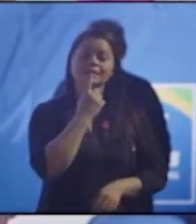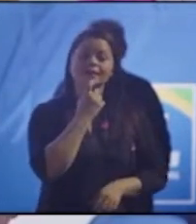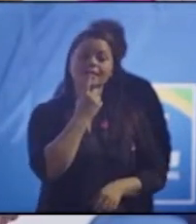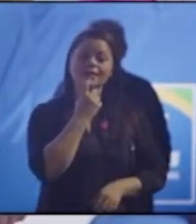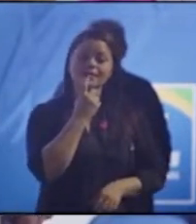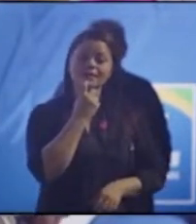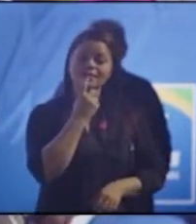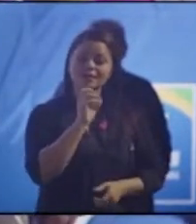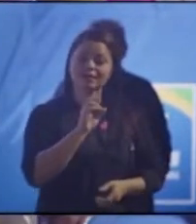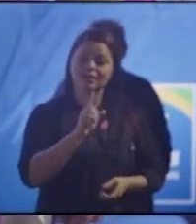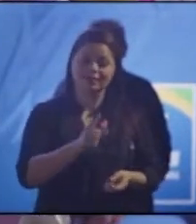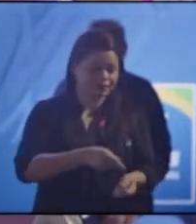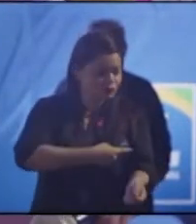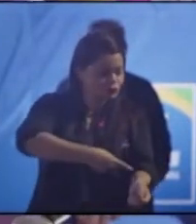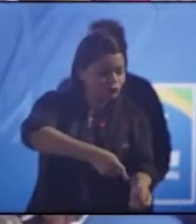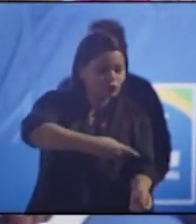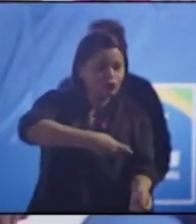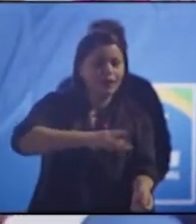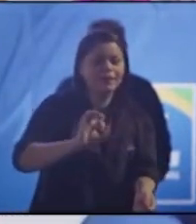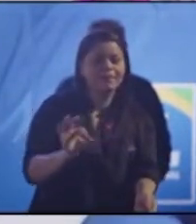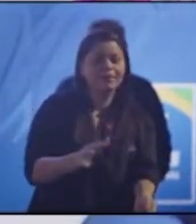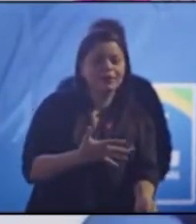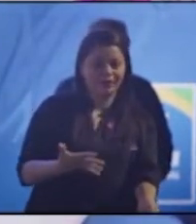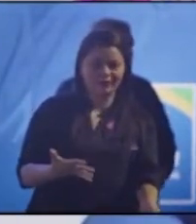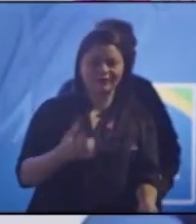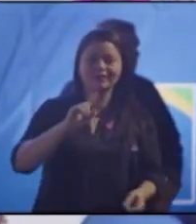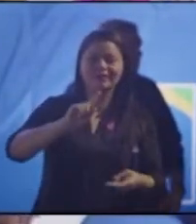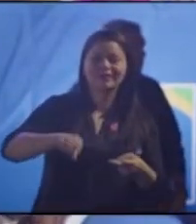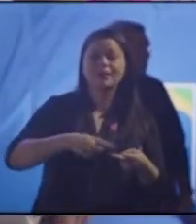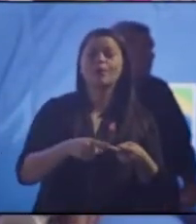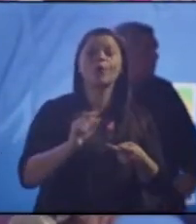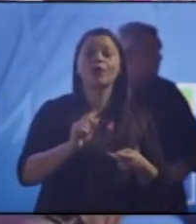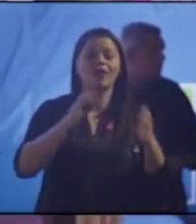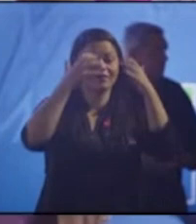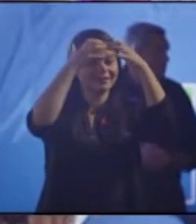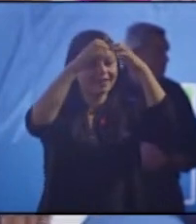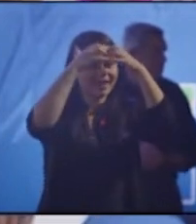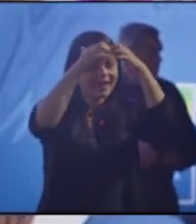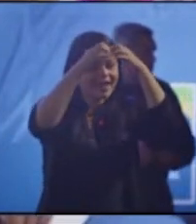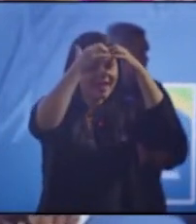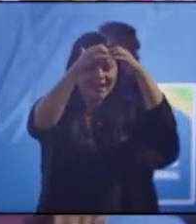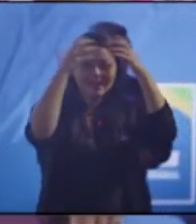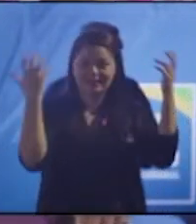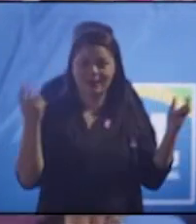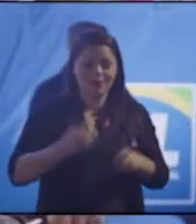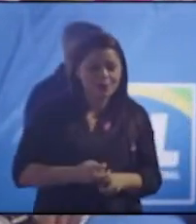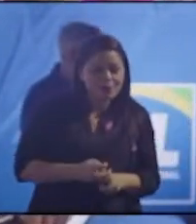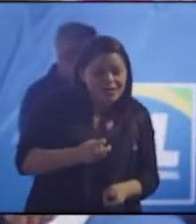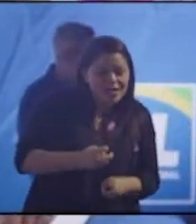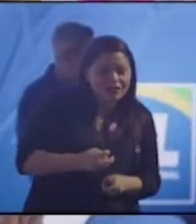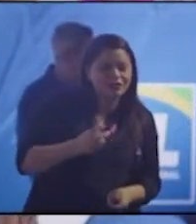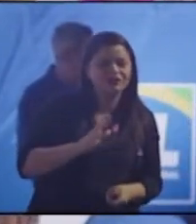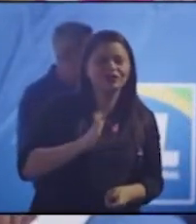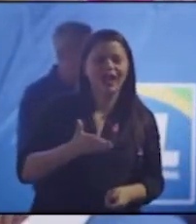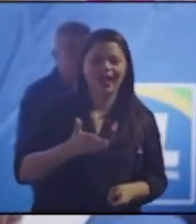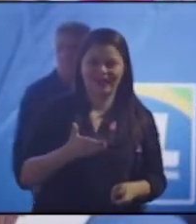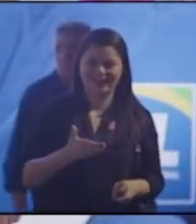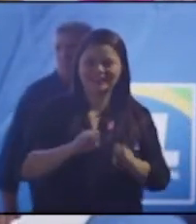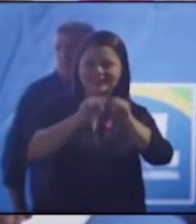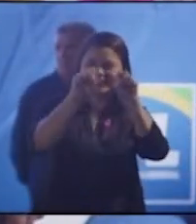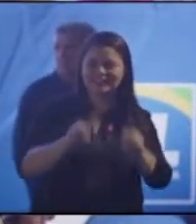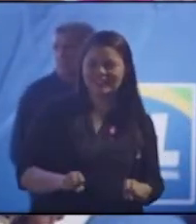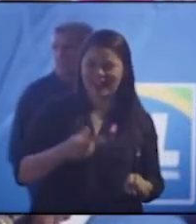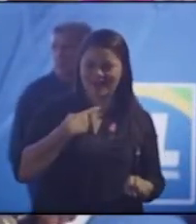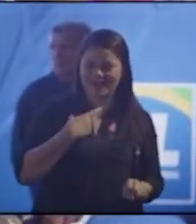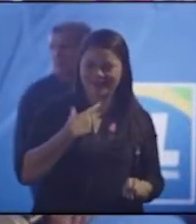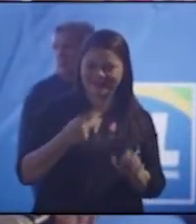formam. Fundações do cérebro, medula espinhal e sistema nervoso já estão se